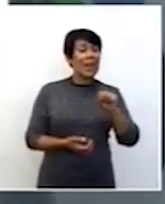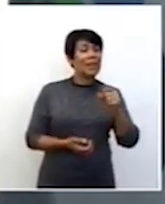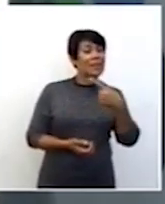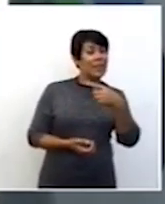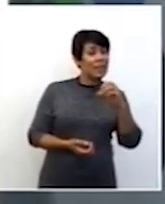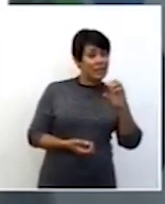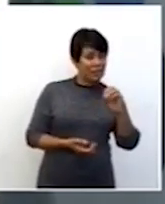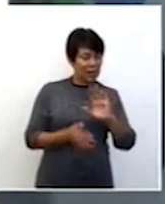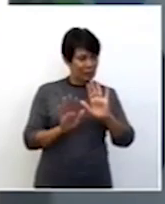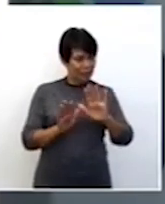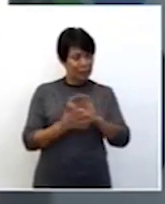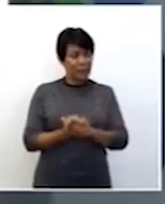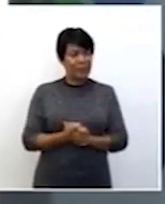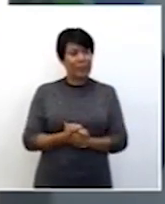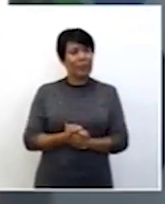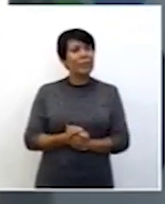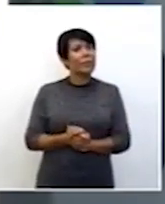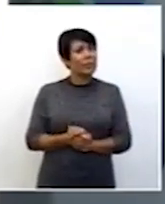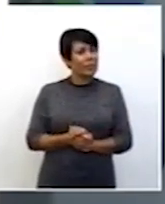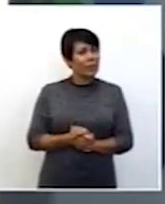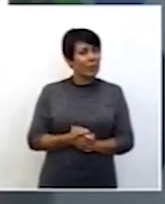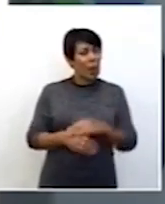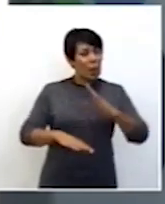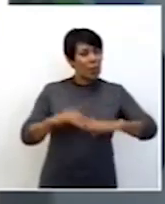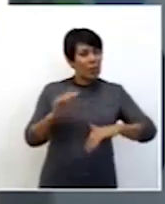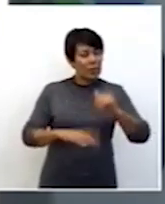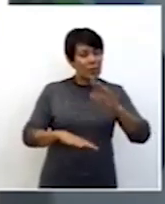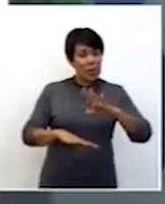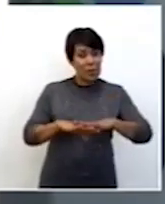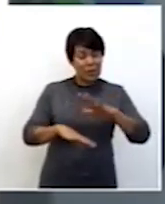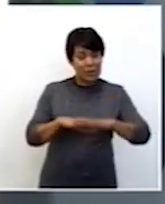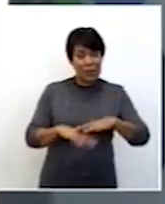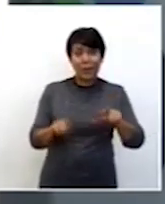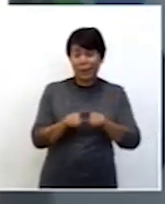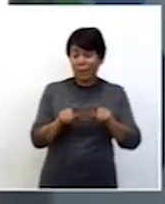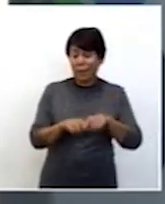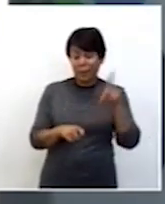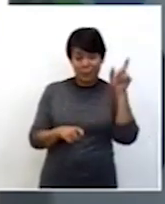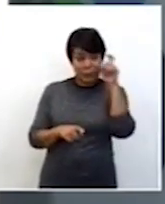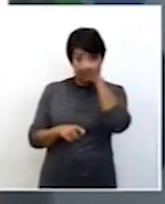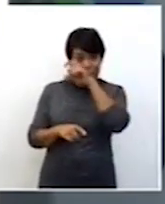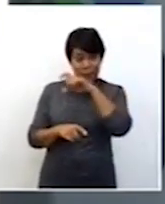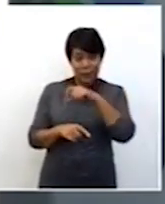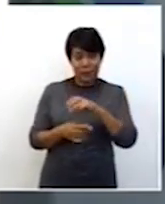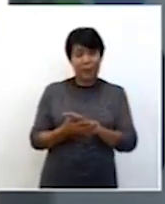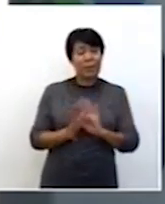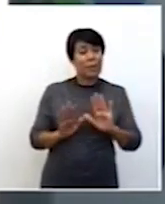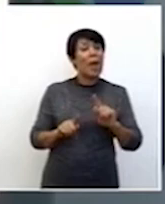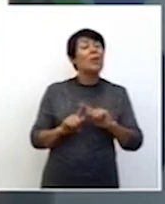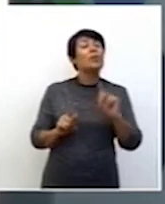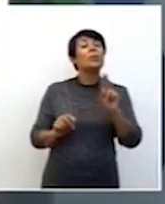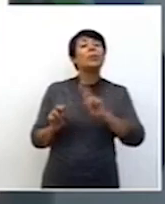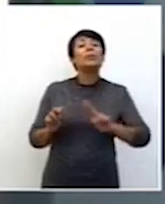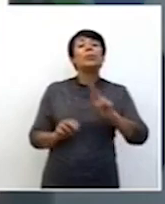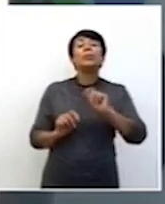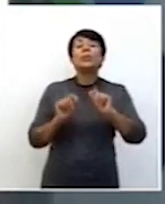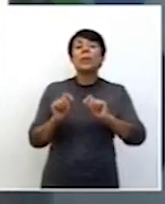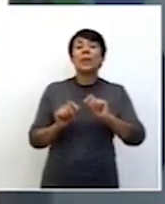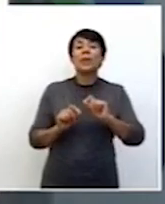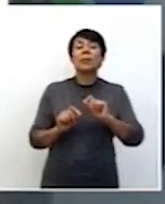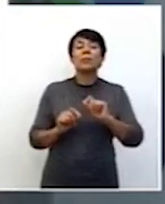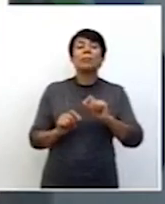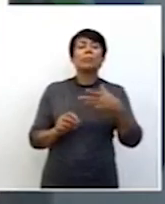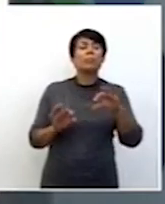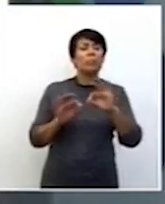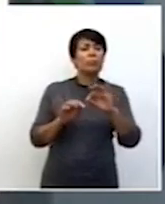Olha, matemático também não consegue fazer determinadas contas. O que a gente faz? A gente usa um termo de simplificação.